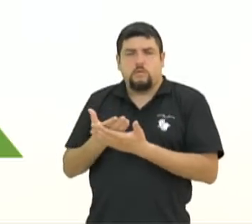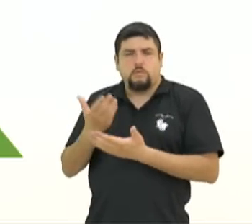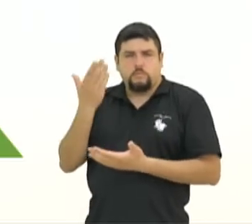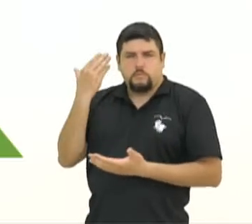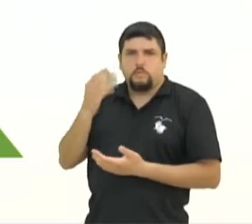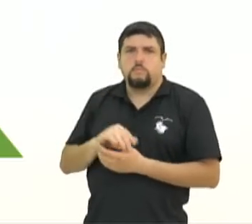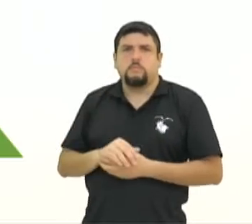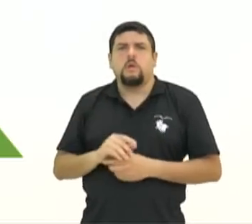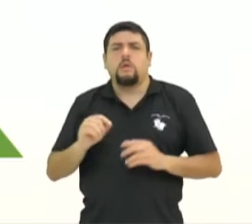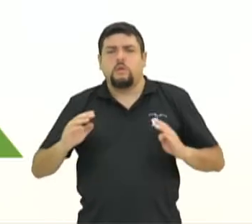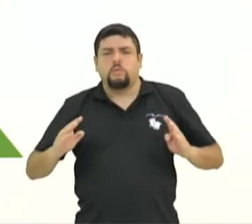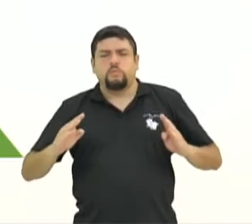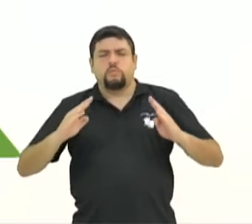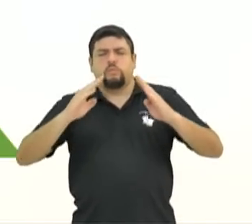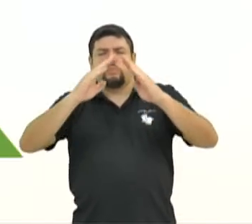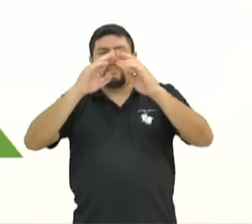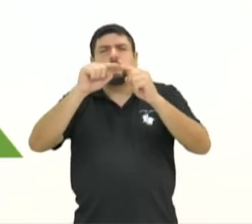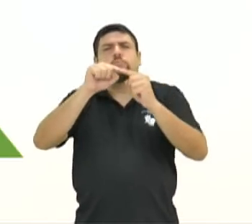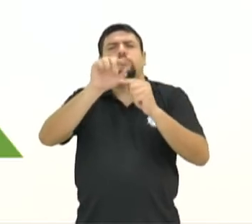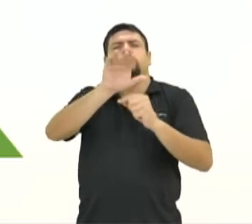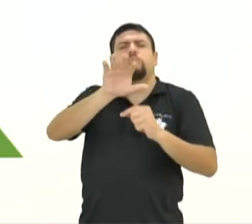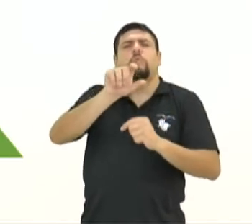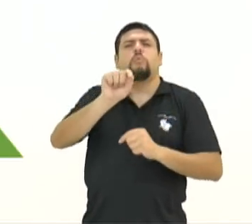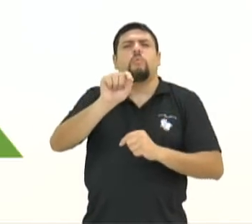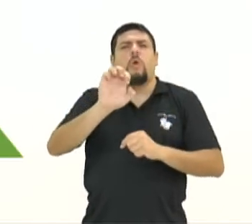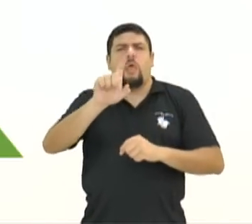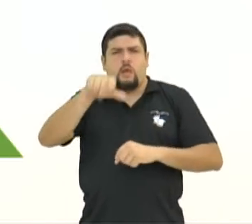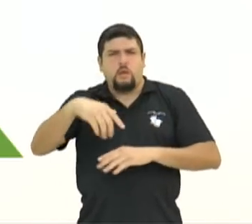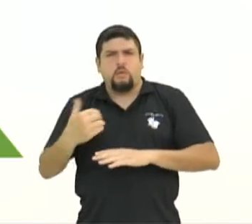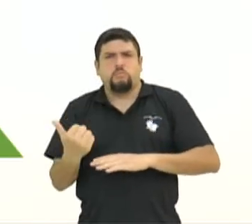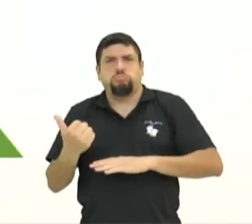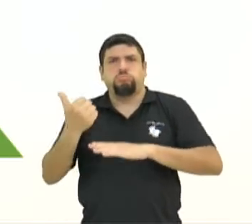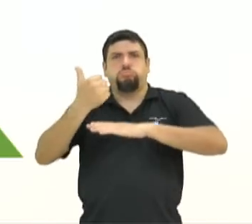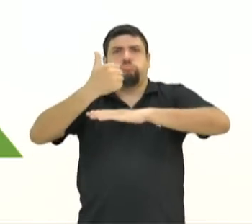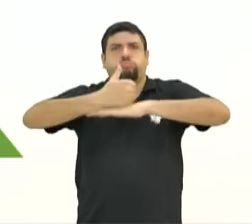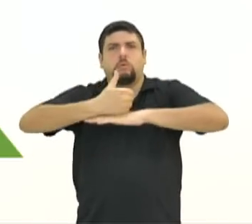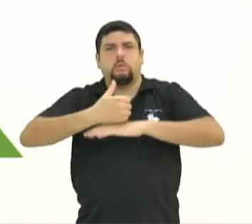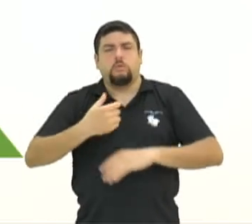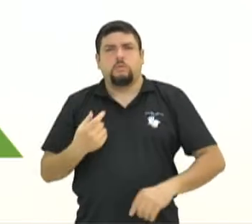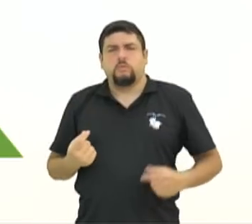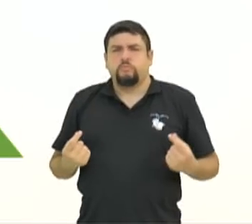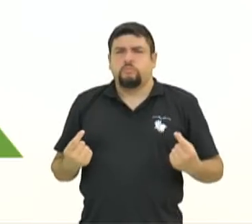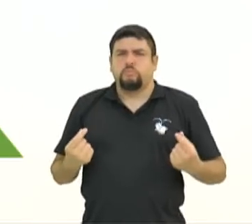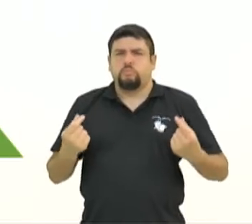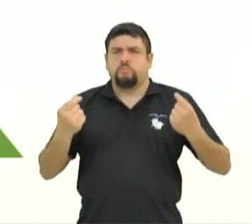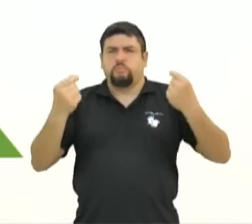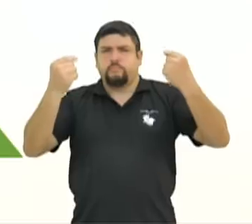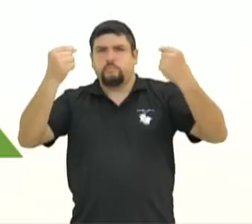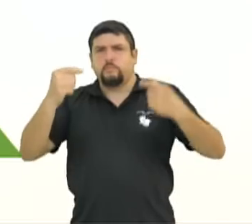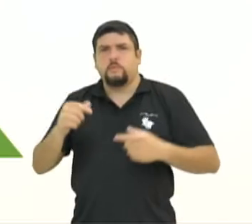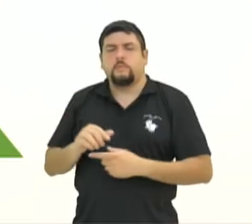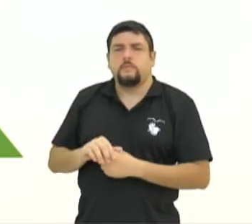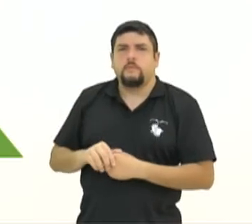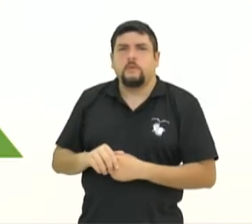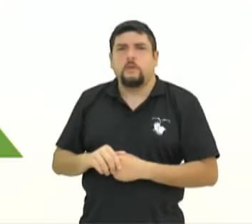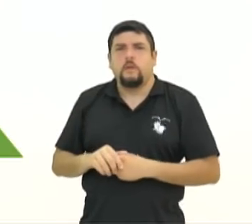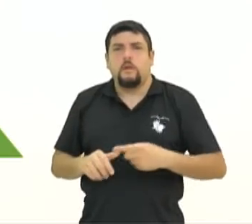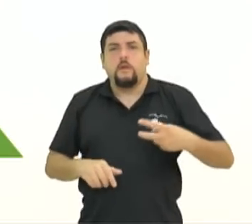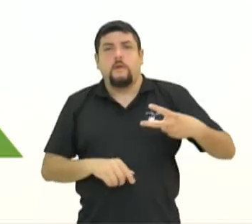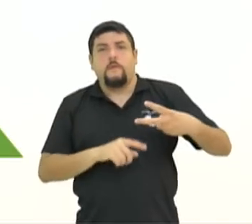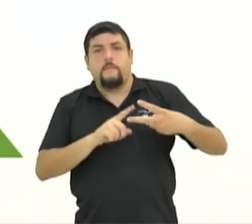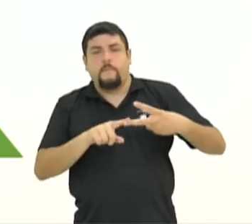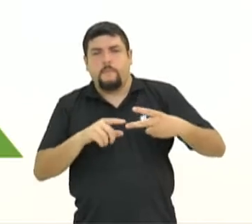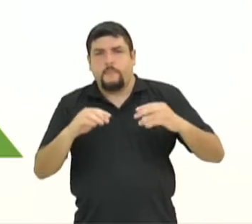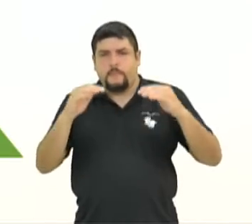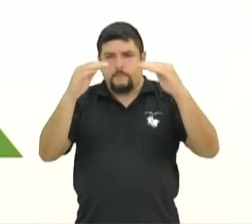no topo da pirâmide? Os aristocratas, os senhores de engenho, os donos do engenho do Nordeste açucareiro. Aqui no